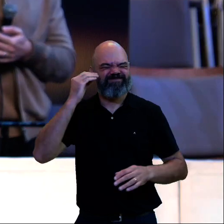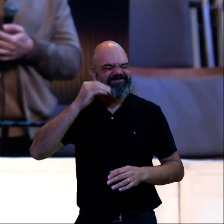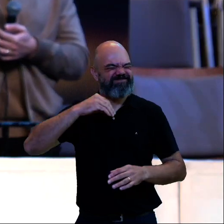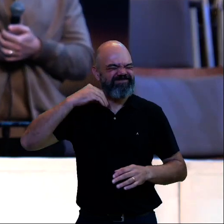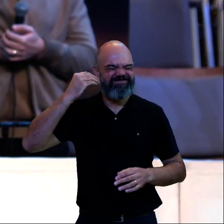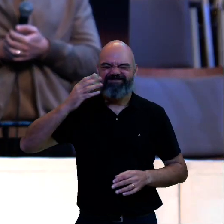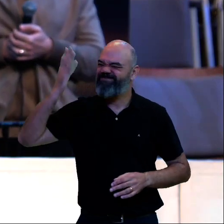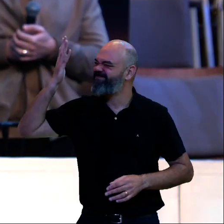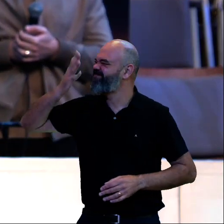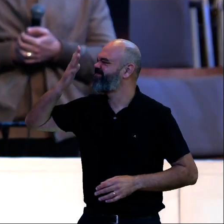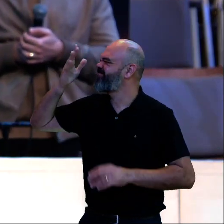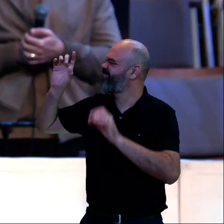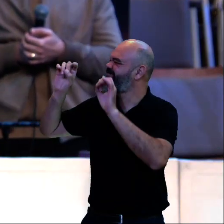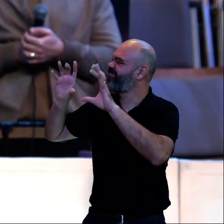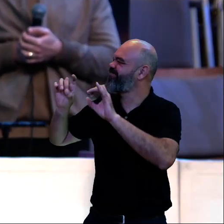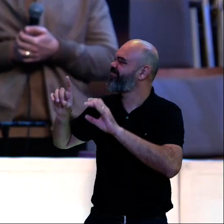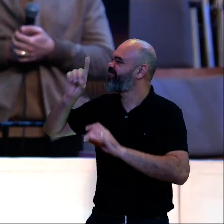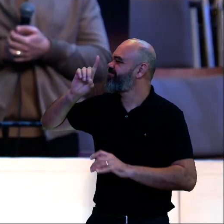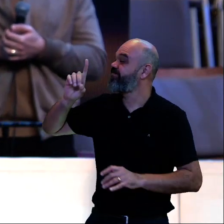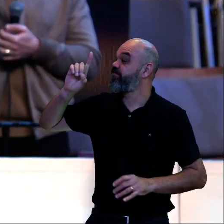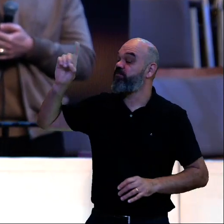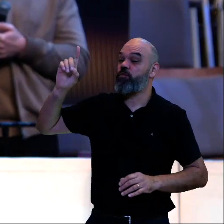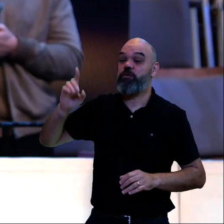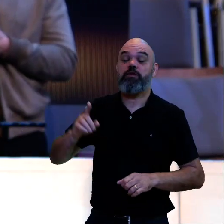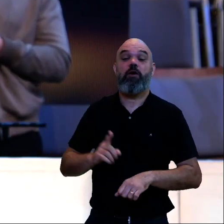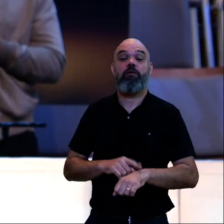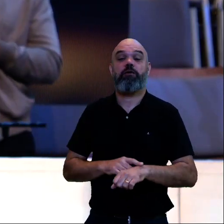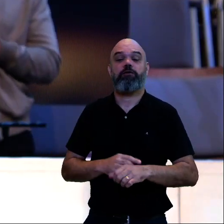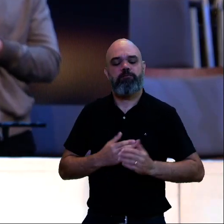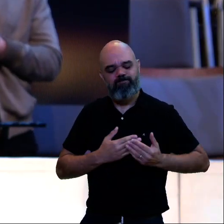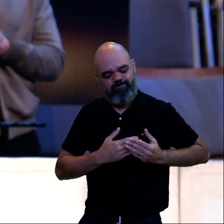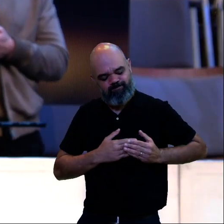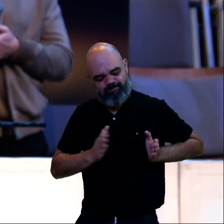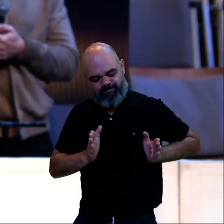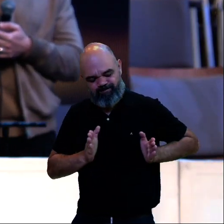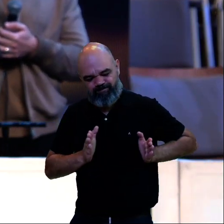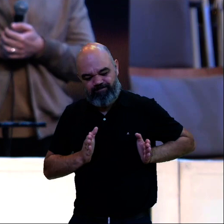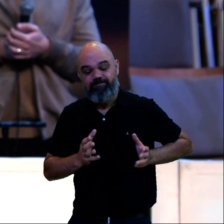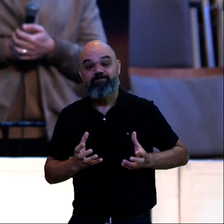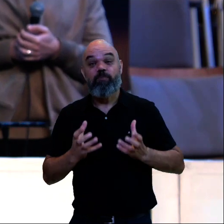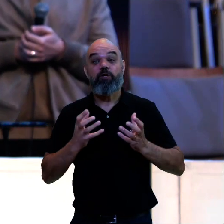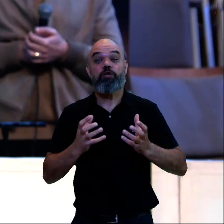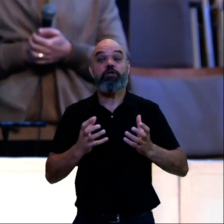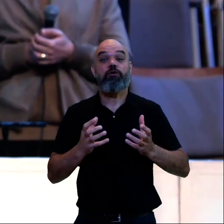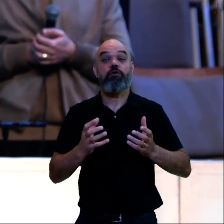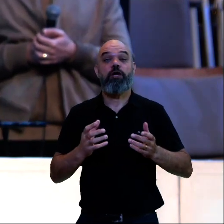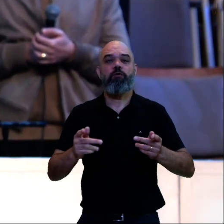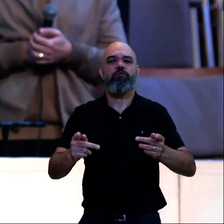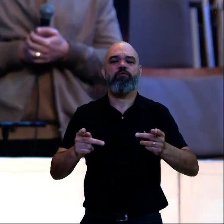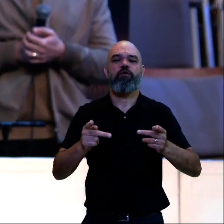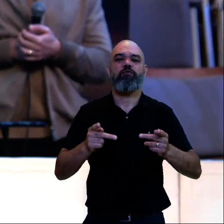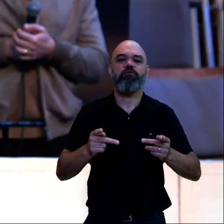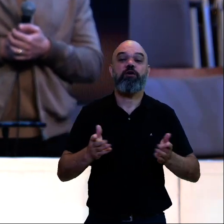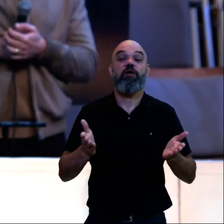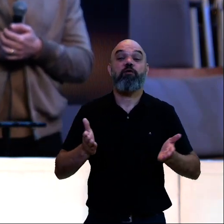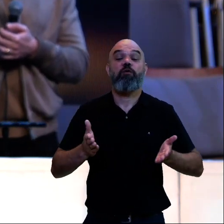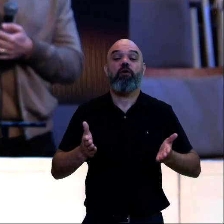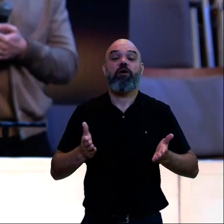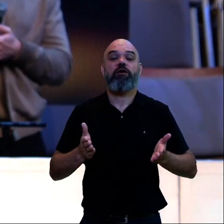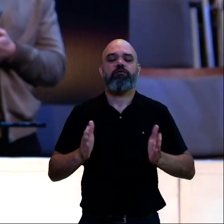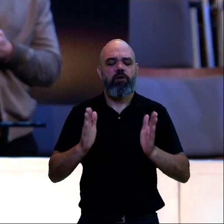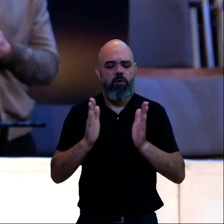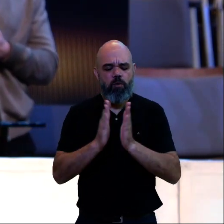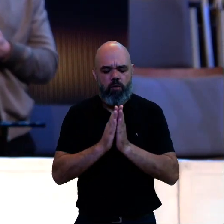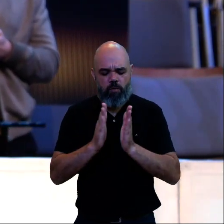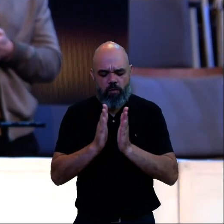presença preciosa do Senhor quando abrimos o nosso coração para isso. E eu quero te convidar justamente para que nesse momento você ore